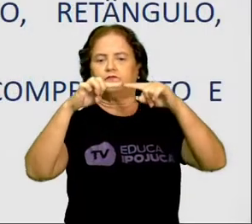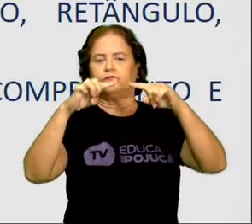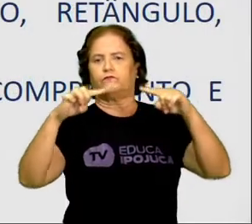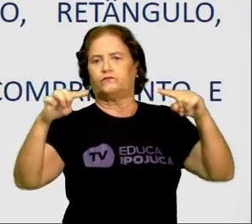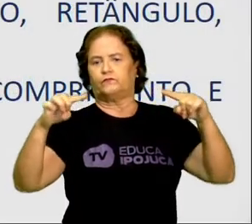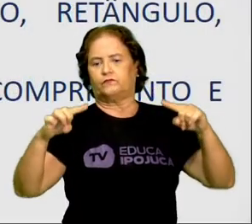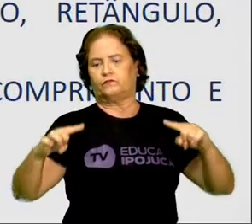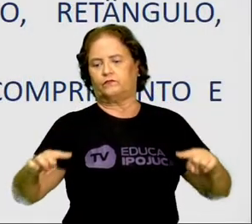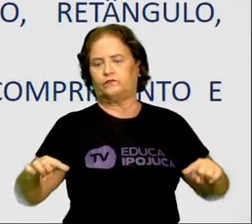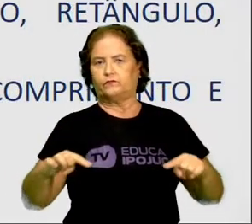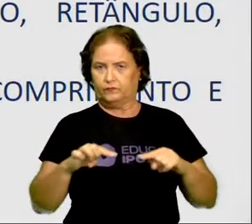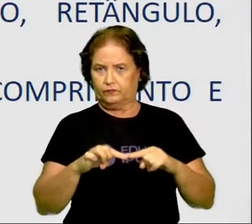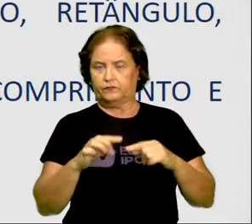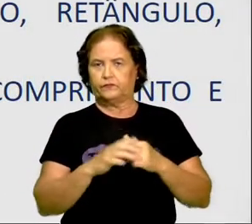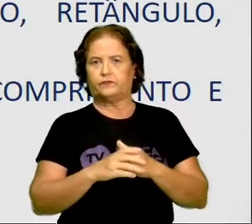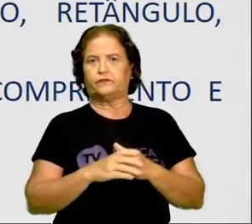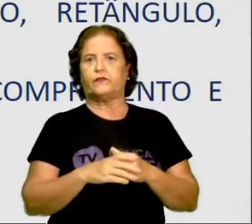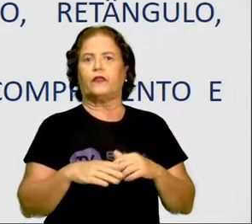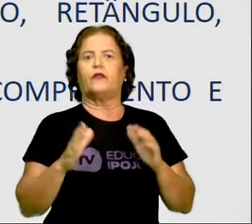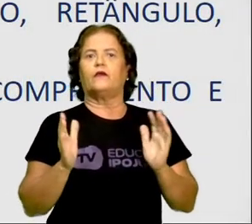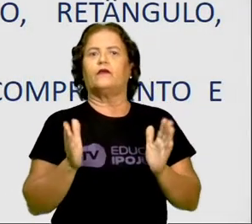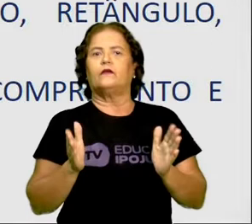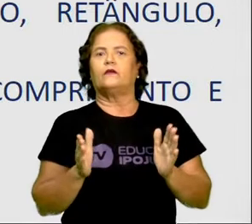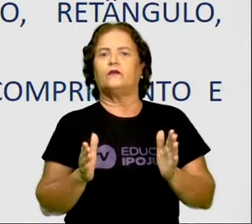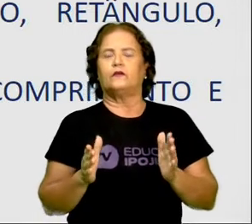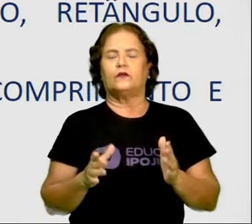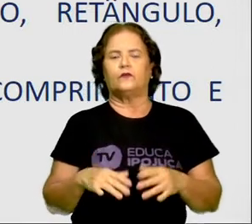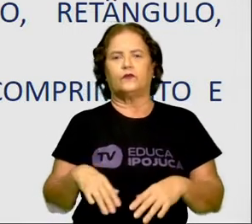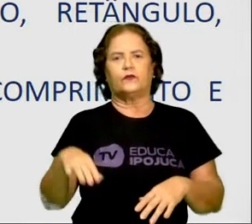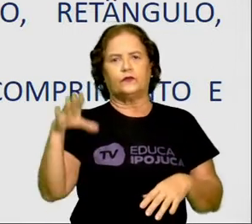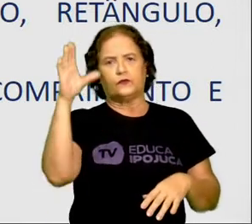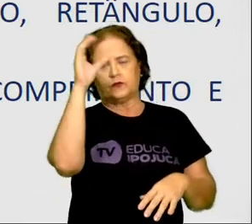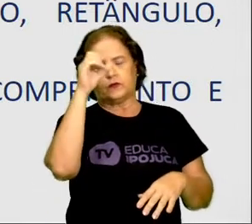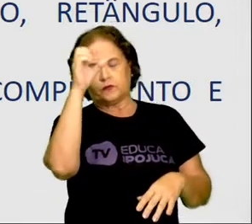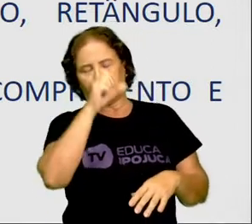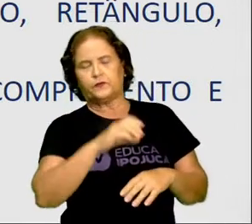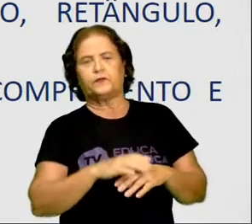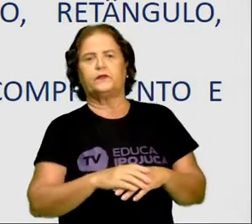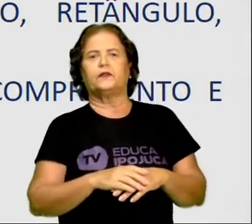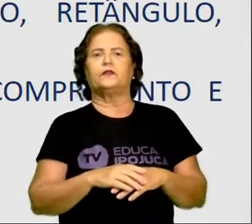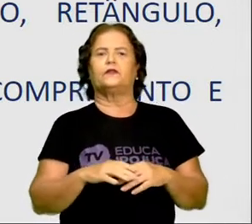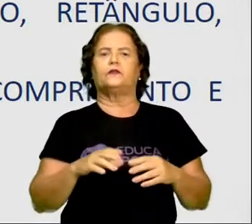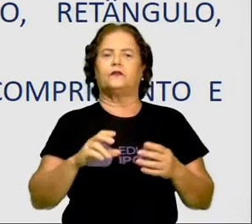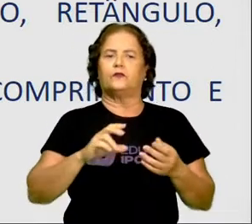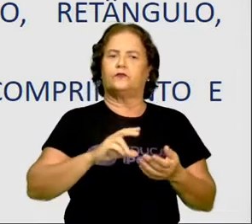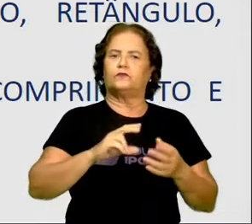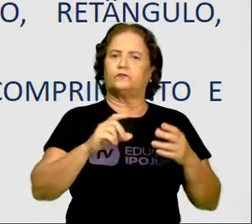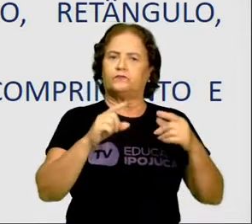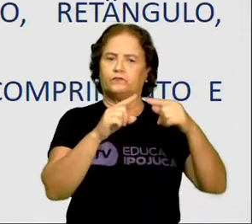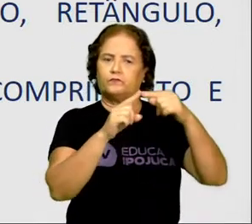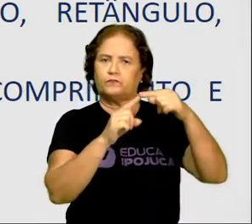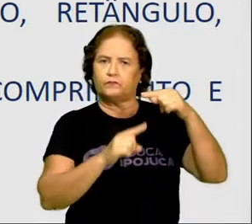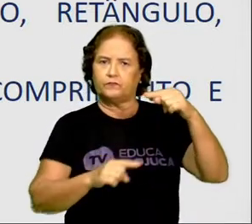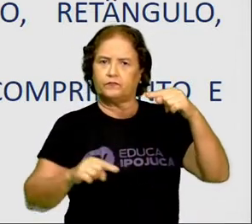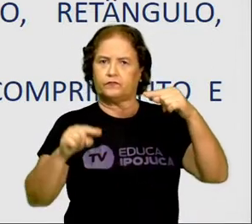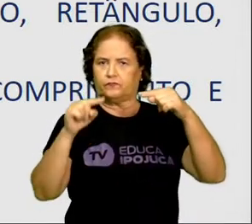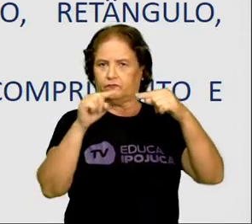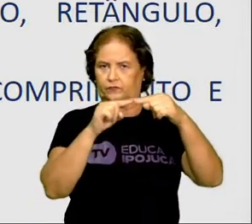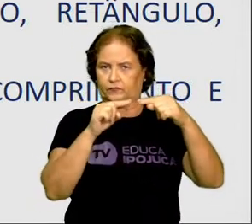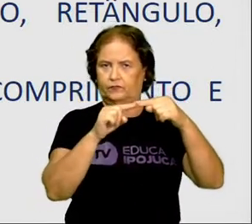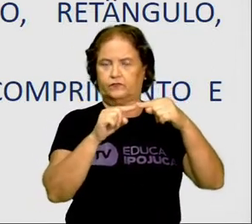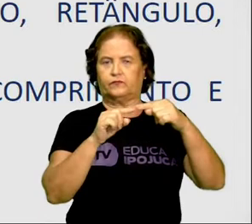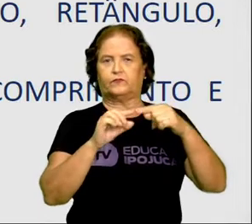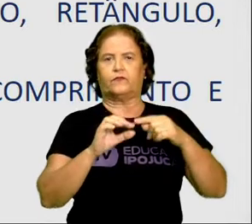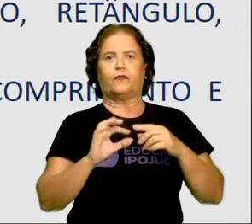Iremos trabalhar essas figuras geométricas planas, né? O círculo, o quadrado, o retângulo, o trapézio e o